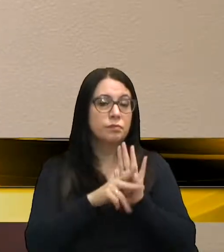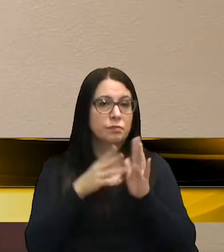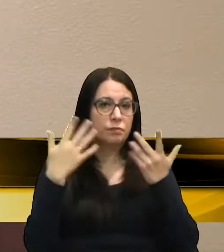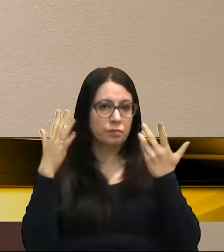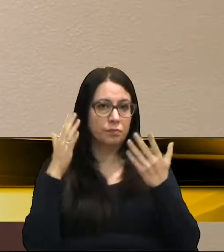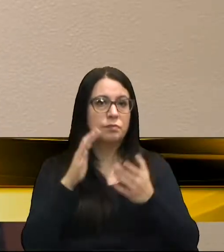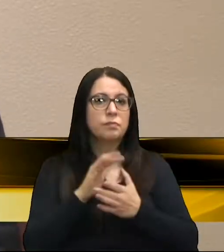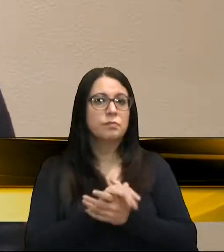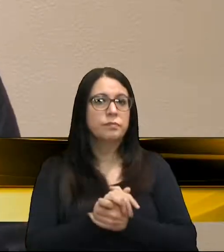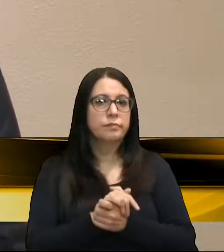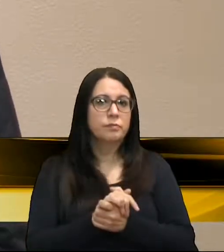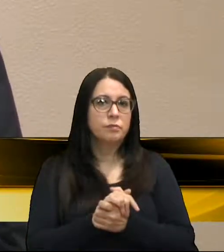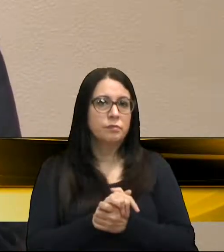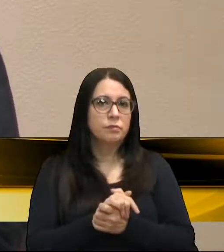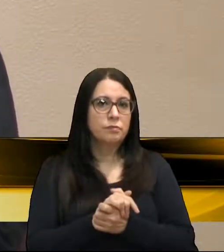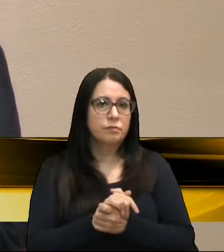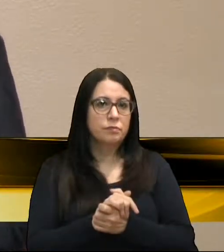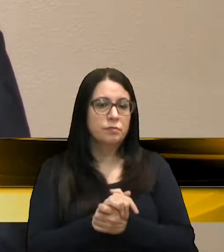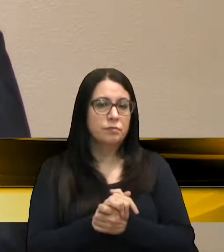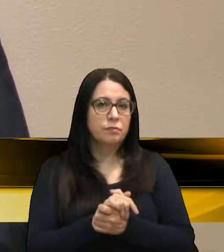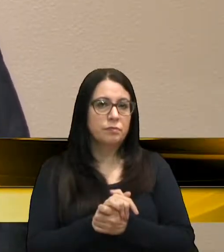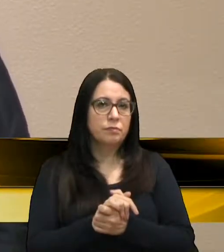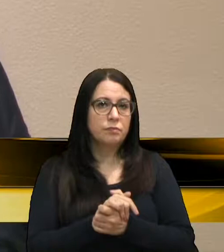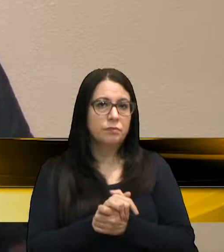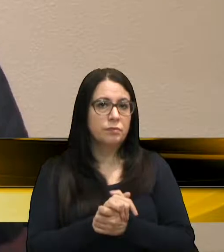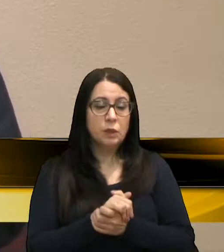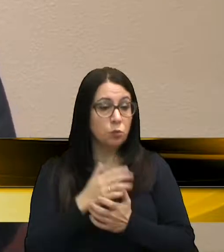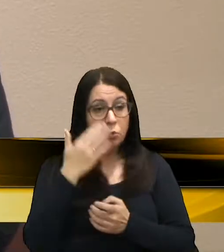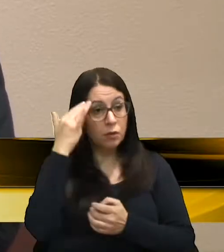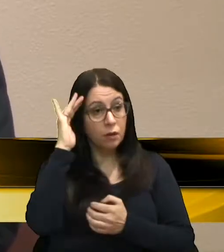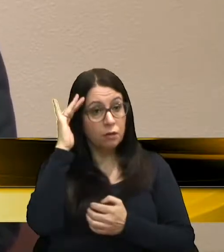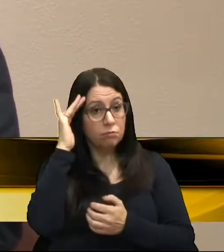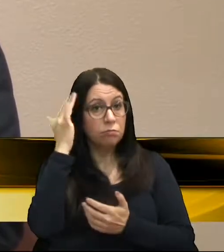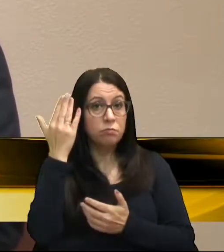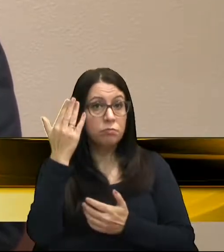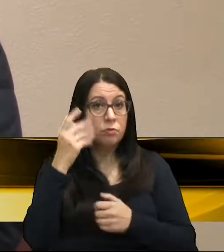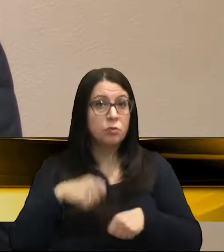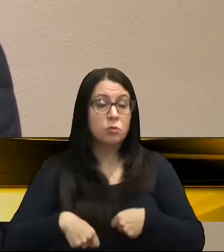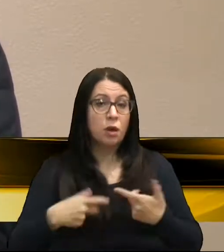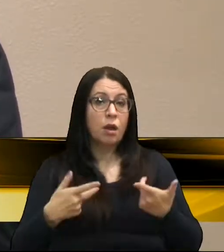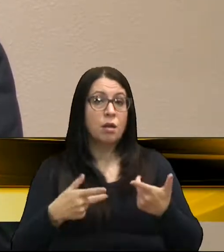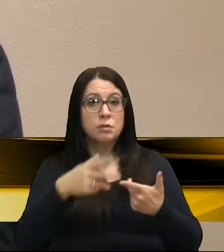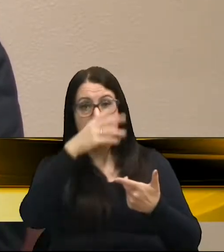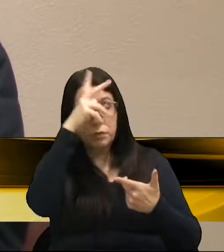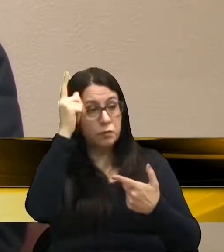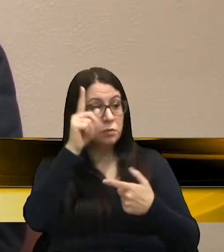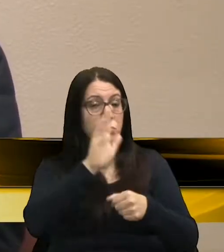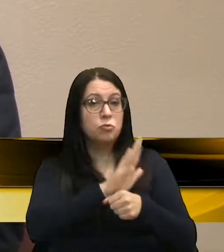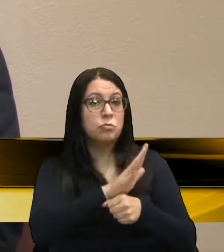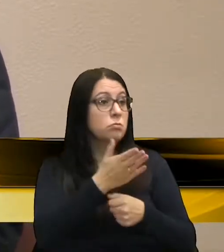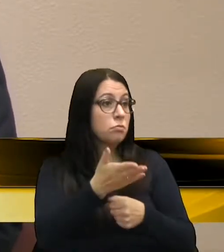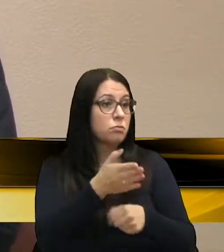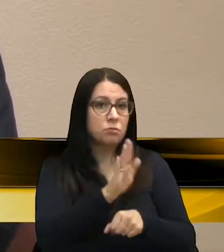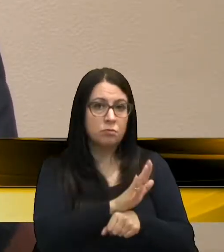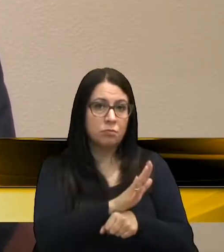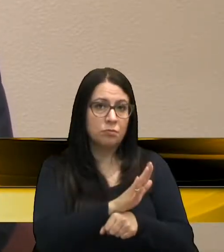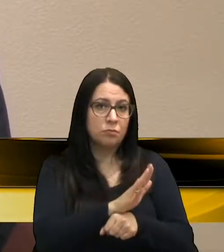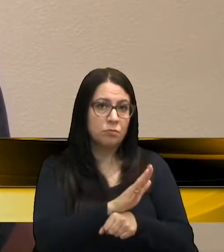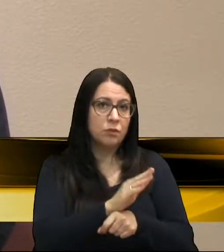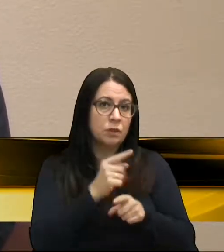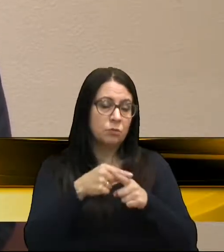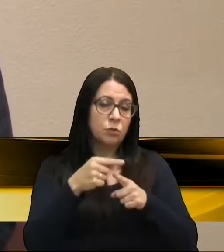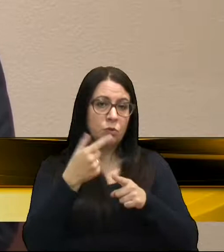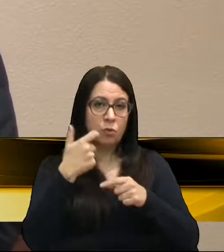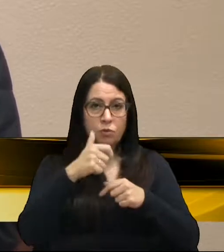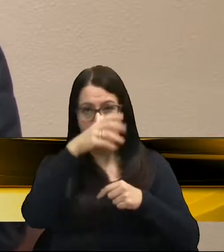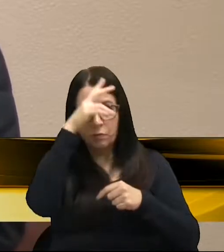aí, porque não entendo onde tem o custo do município que está auxiliando o município, que eu acho que o município